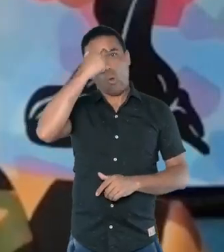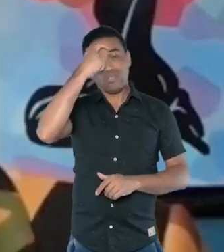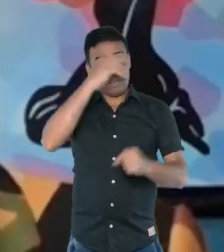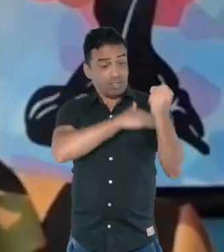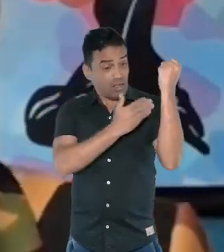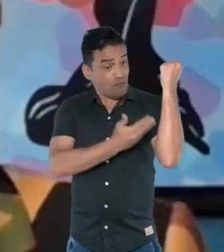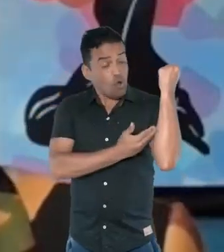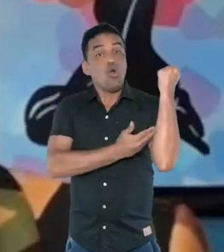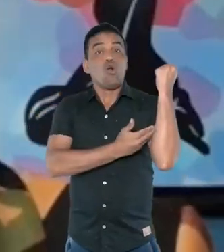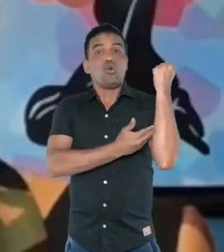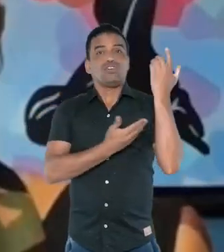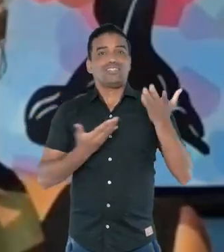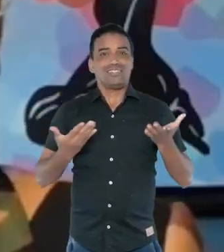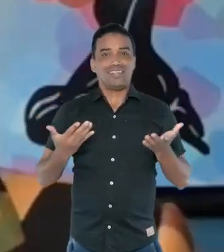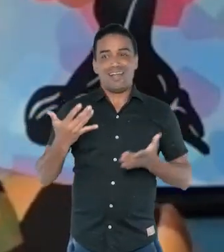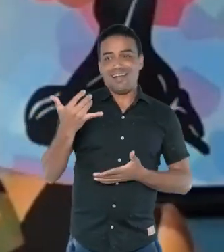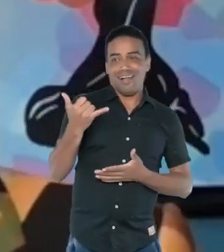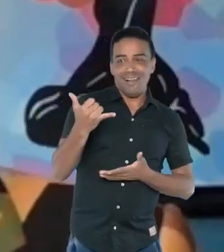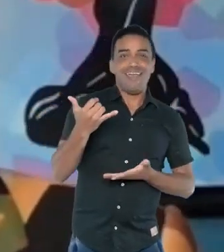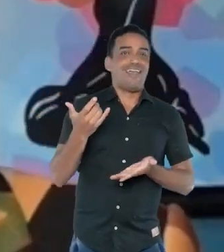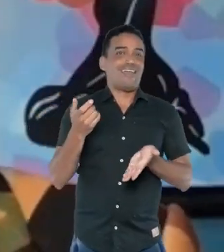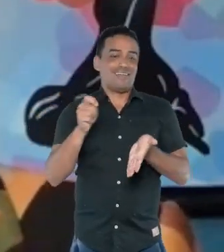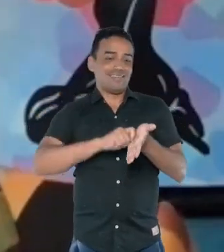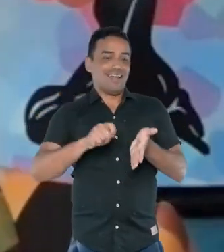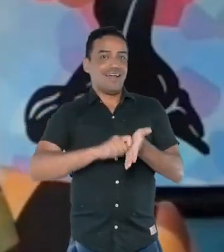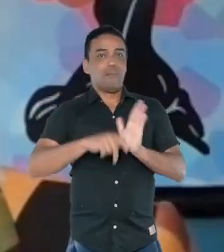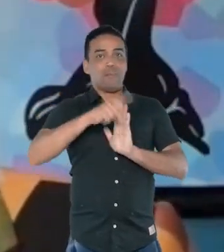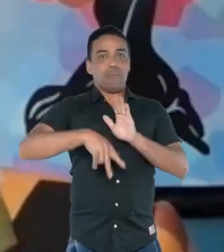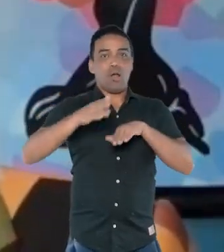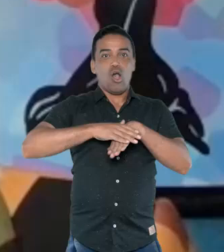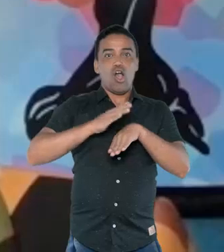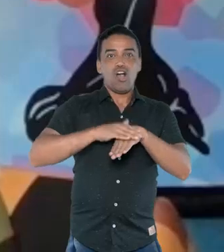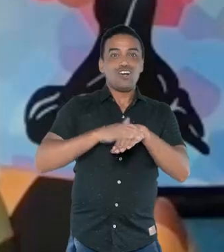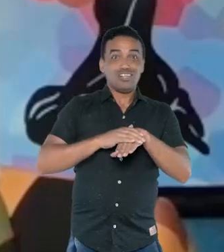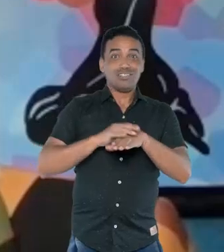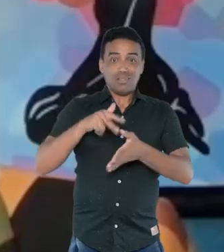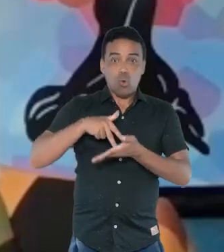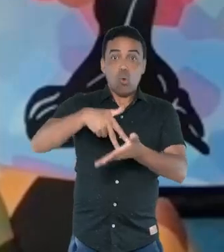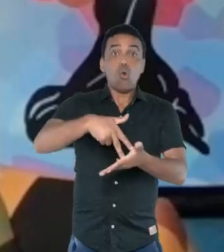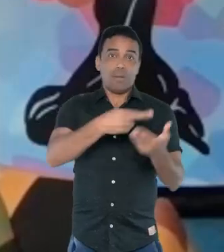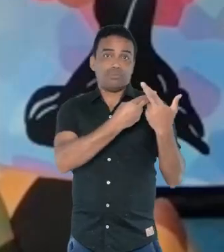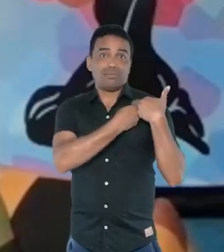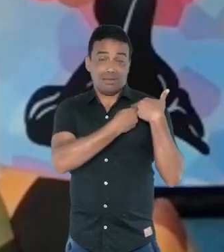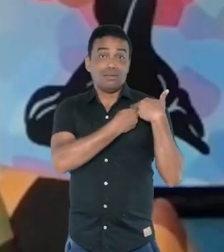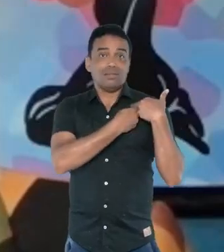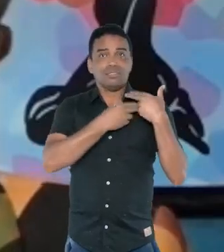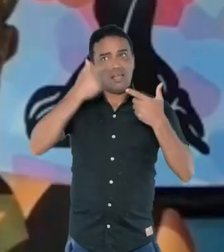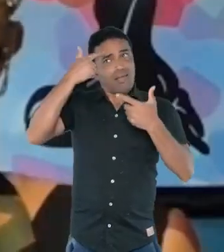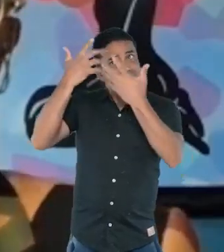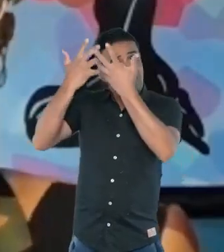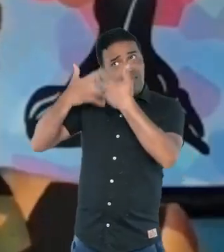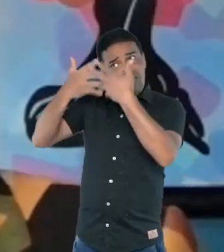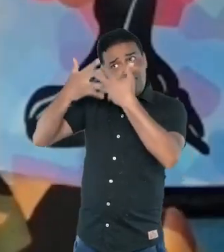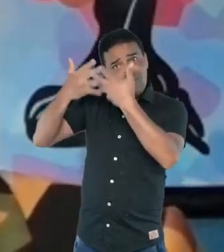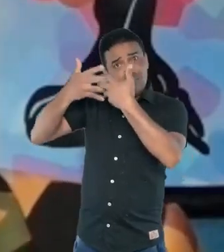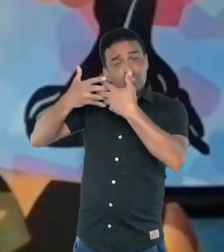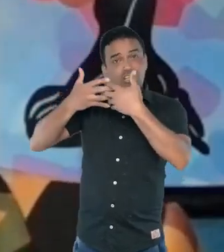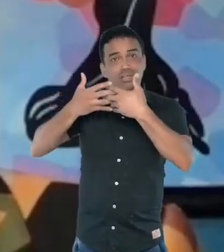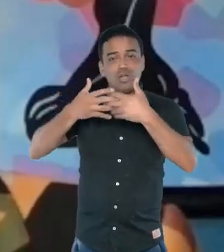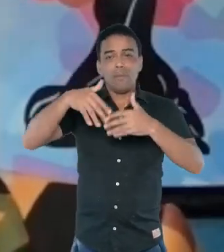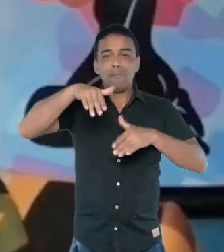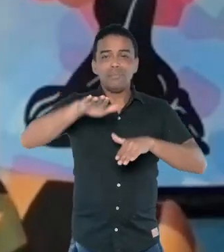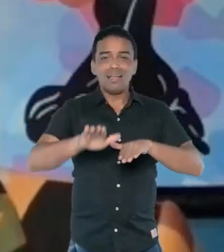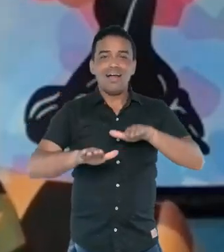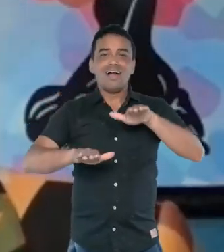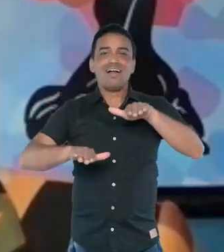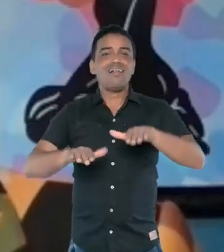poder que têm com as canetas e com as posições que ocupam, precisam refletir para que a gente possa não só pisar suave, né,